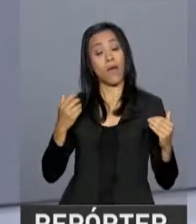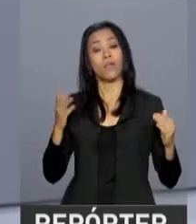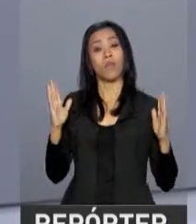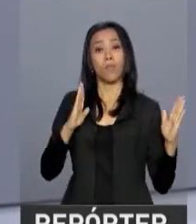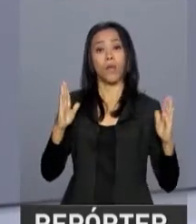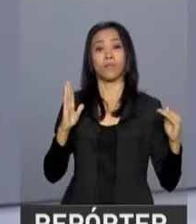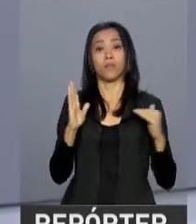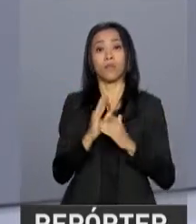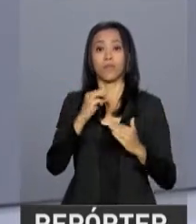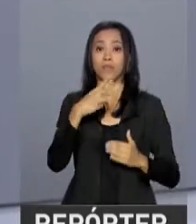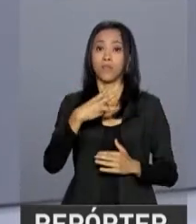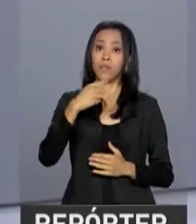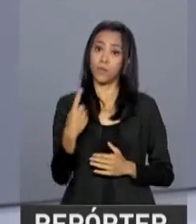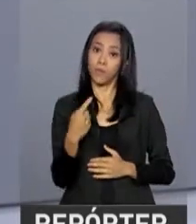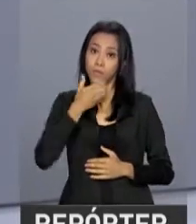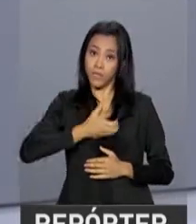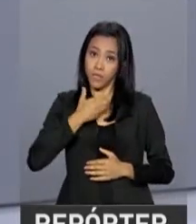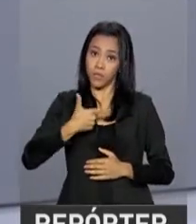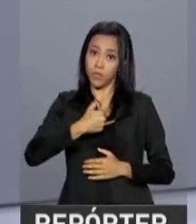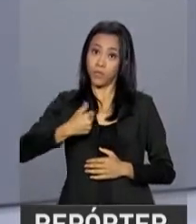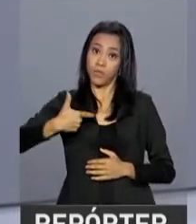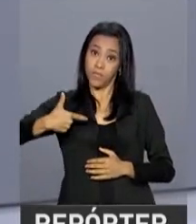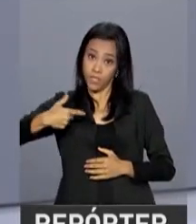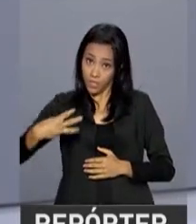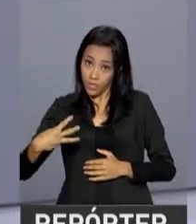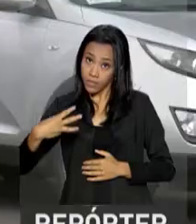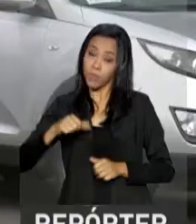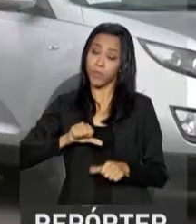de dezembro de 2023 para fazer a mudança.